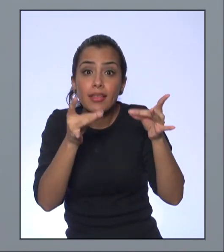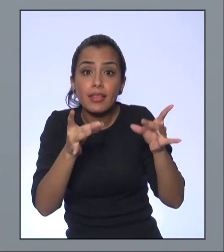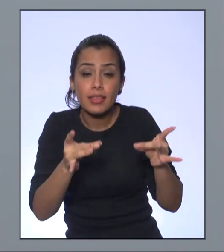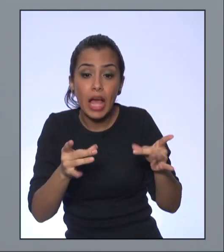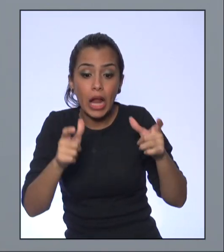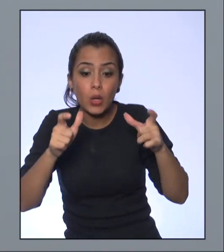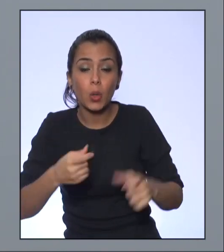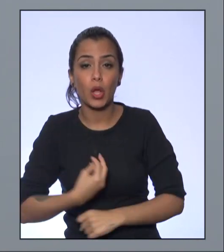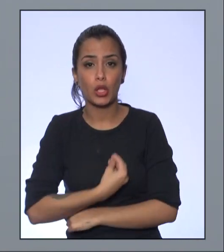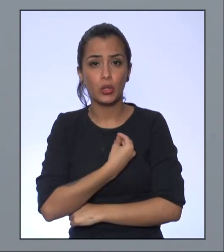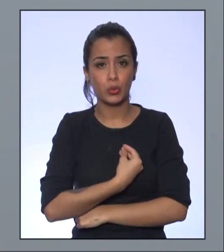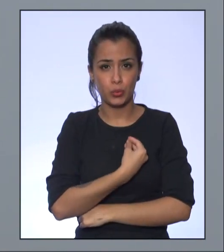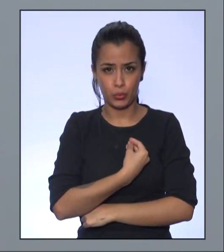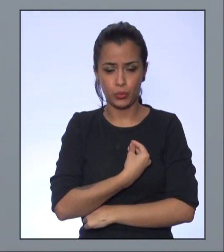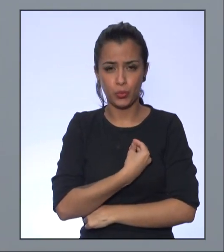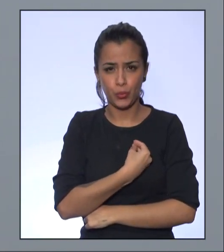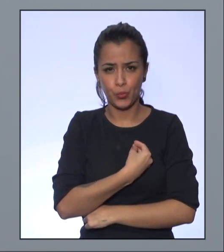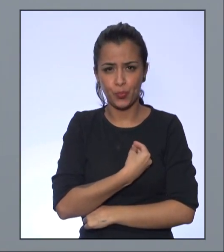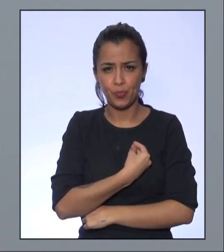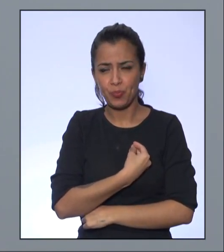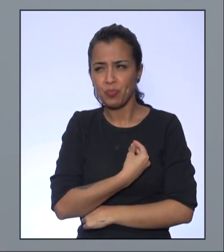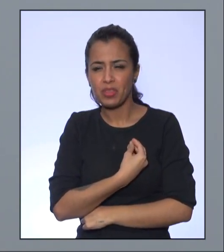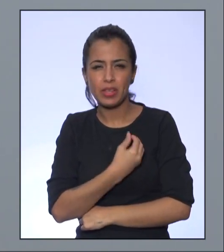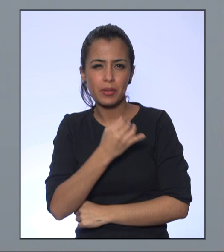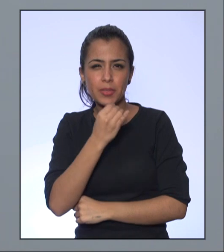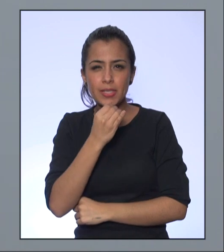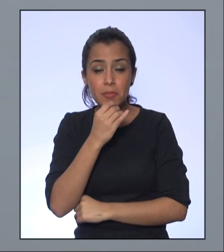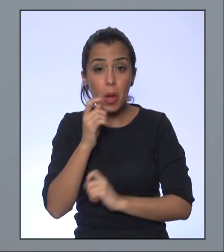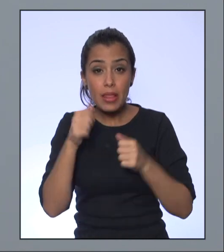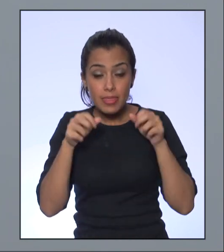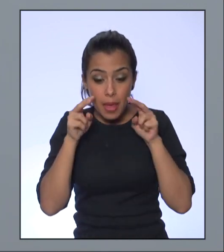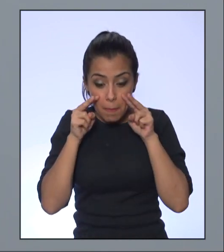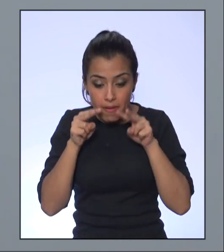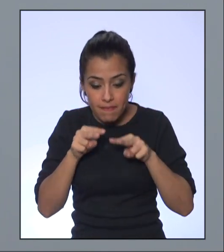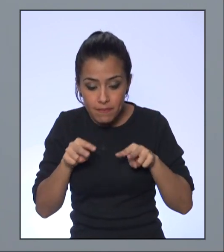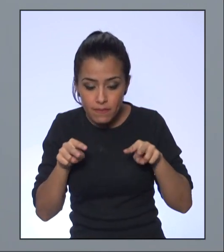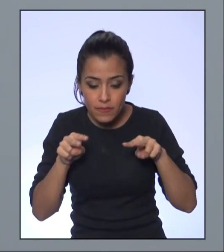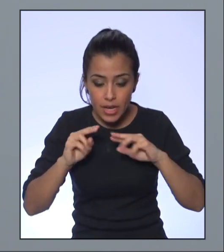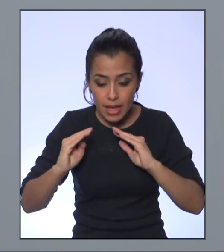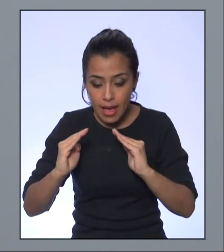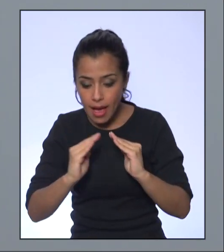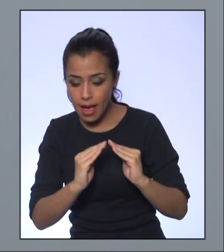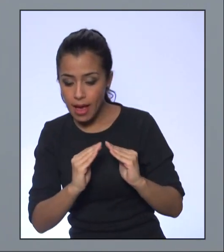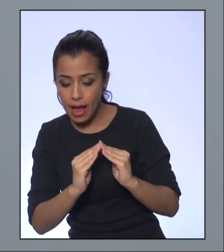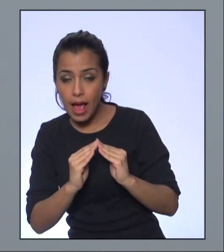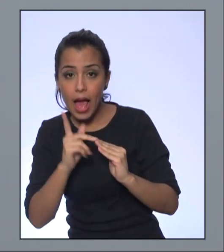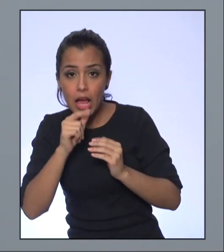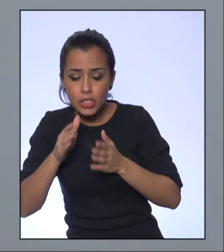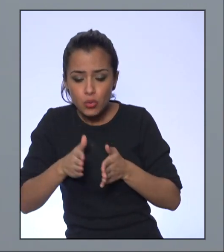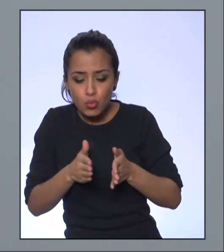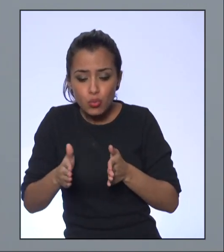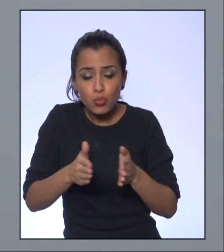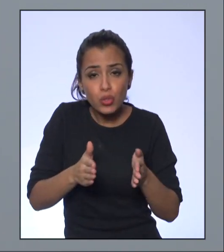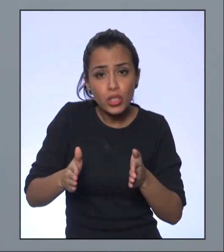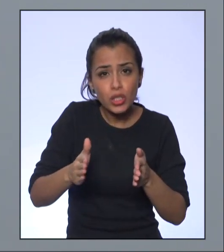está. Como se a gente pudesse ver as casas, as ruas, os rios,